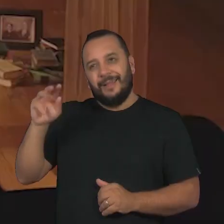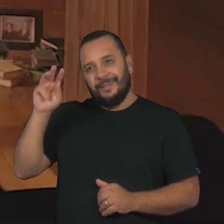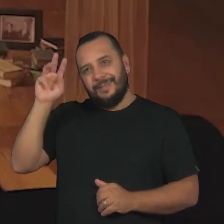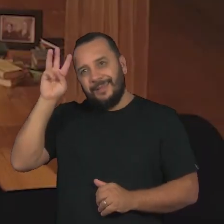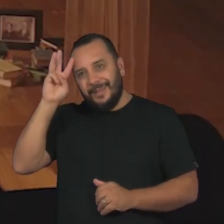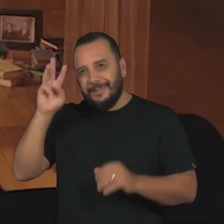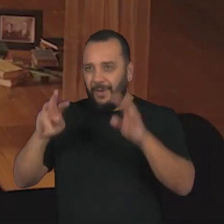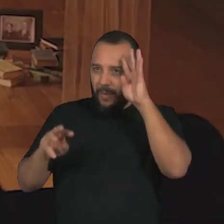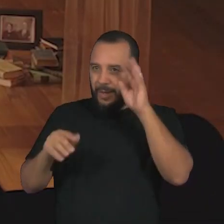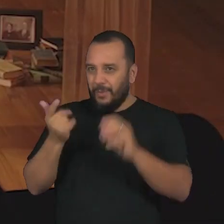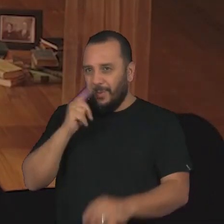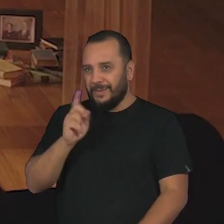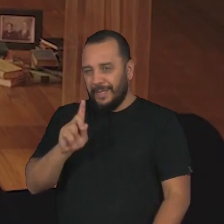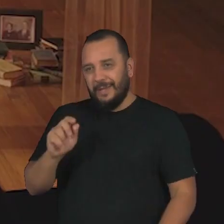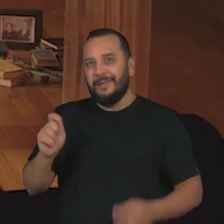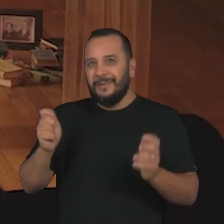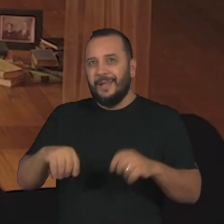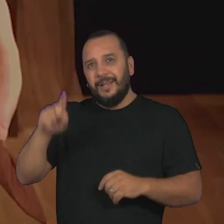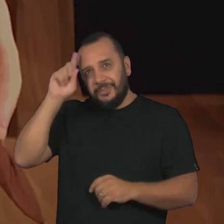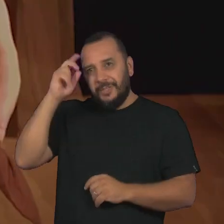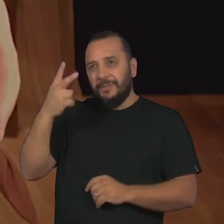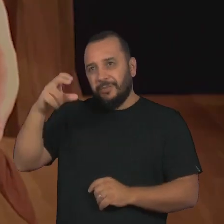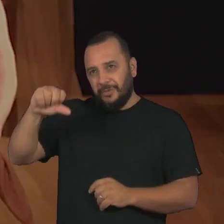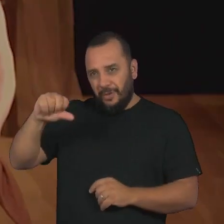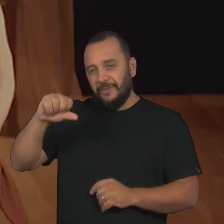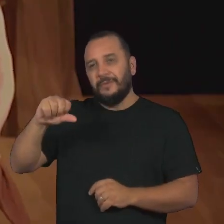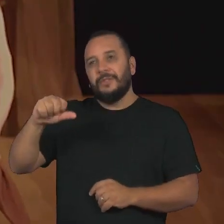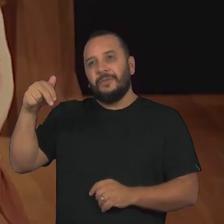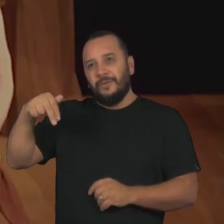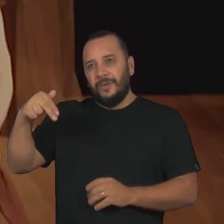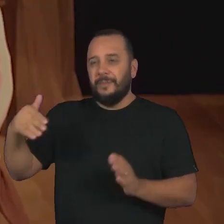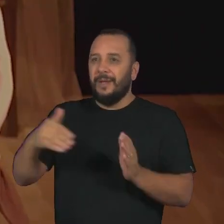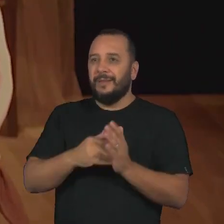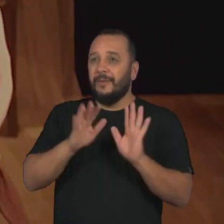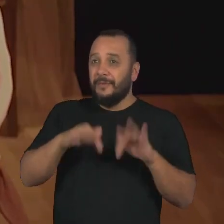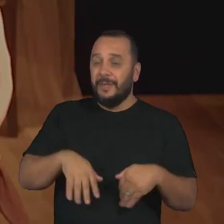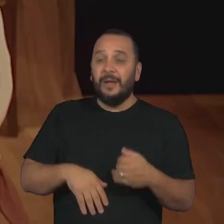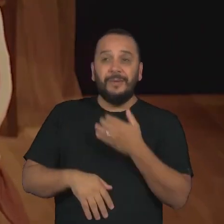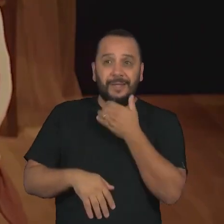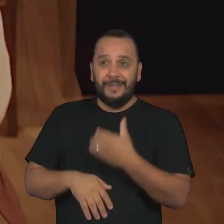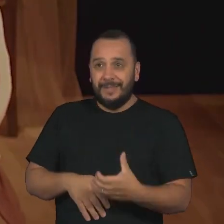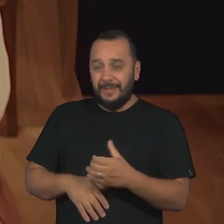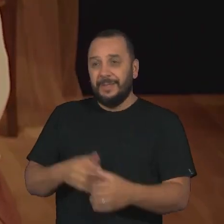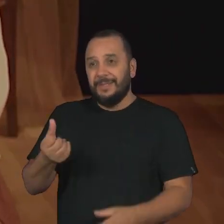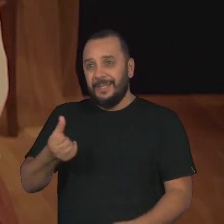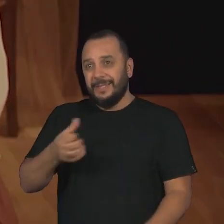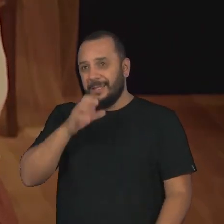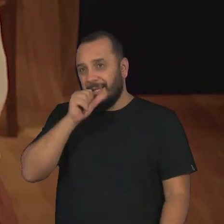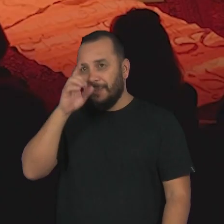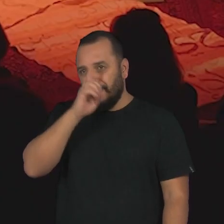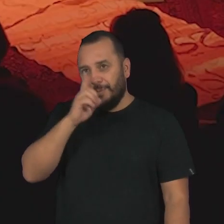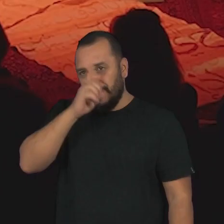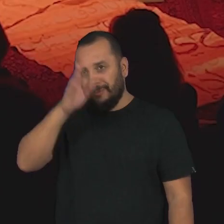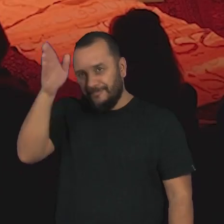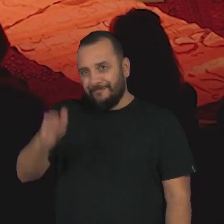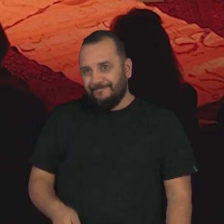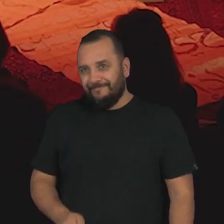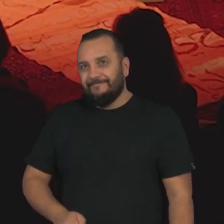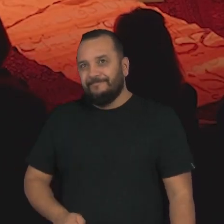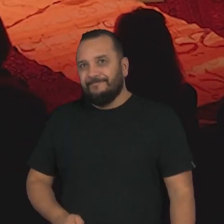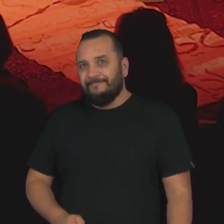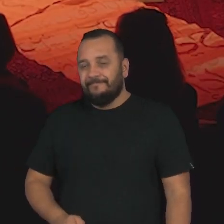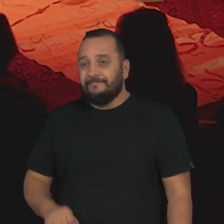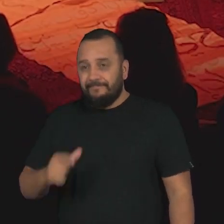Zimbinski, dia 29 de novembro até o final de dezembro. Aí vai ser Na sexta, Tijuca, sábado né? e Zimbinski na domingo. Tijuca. É. Então, a gente